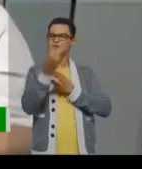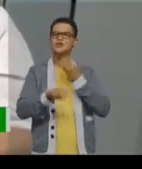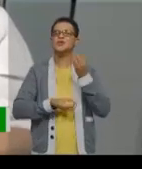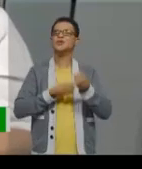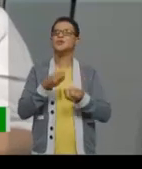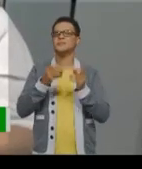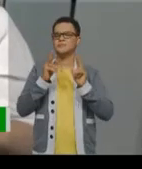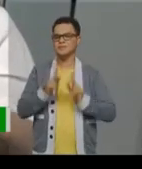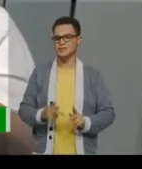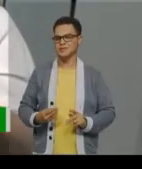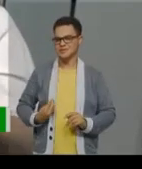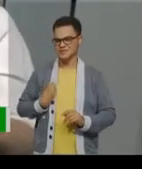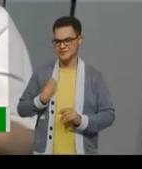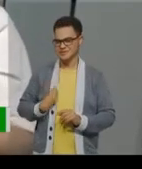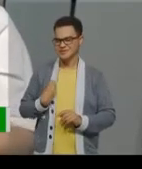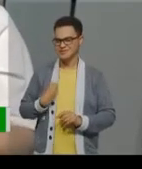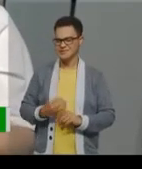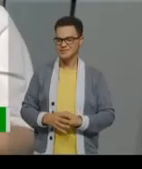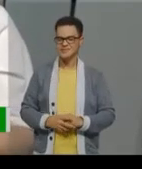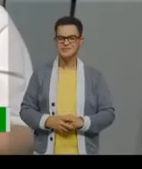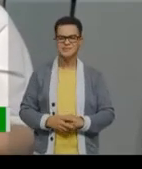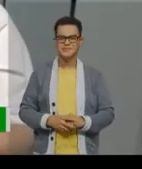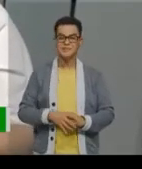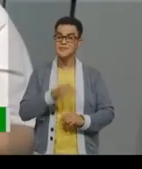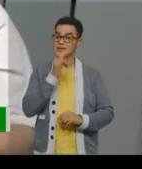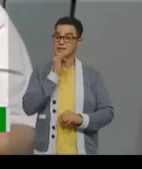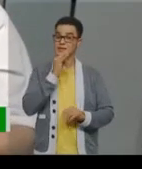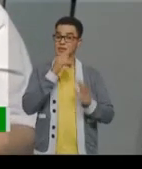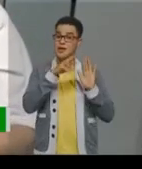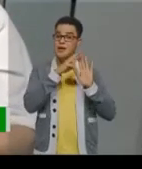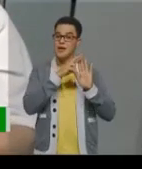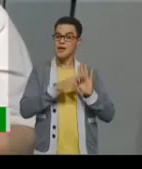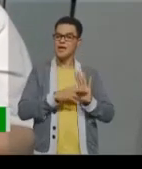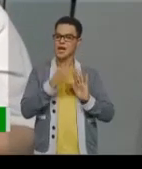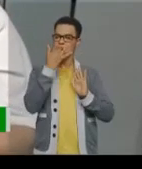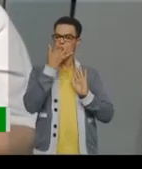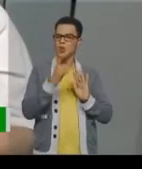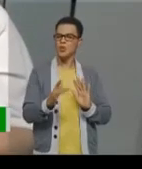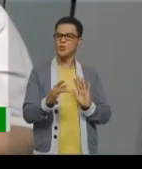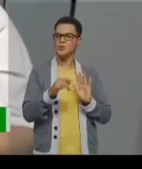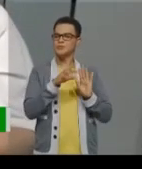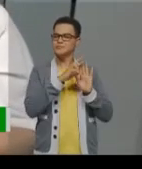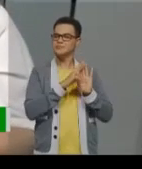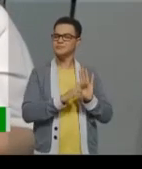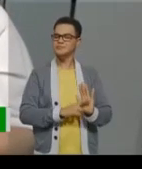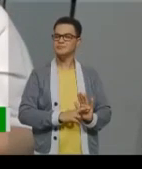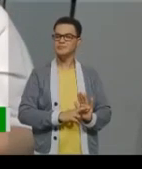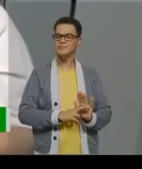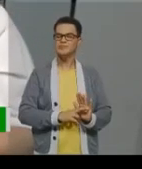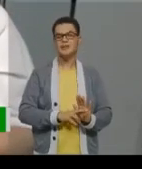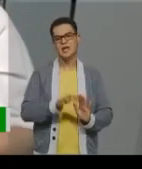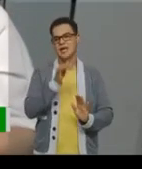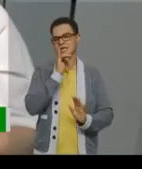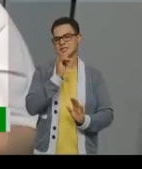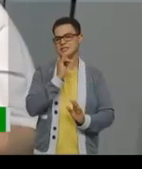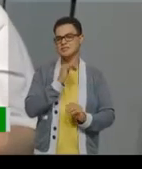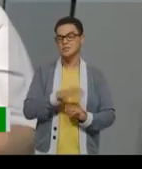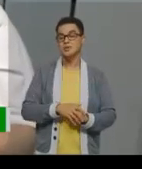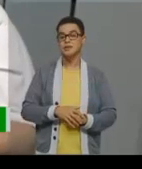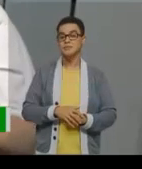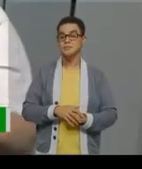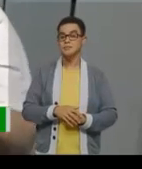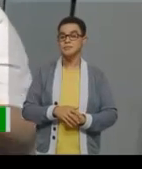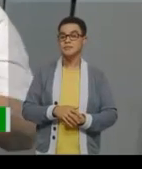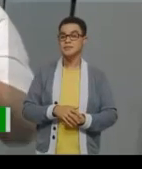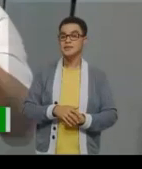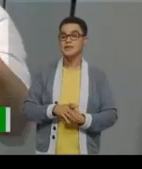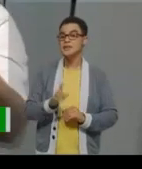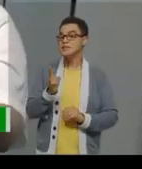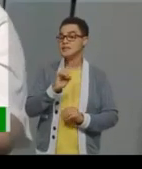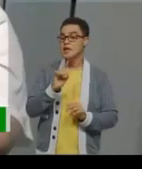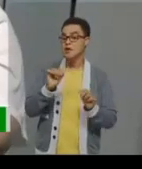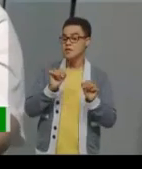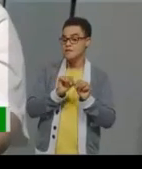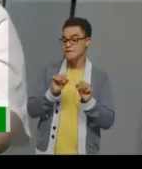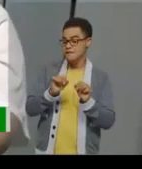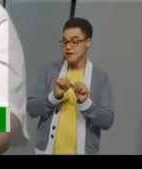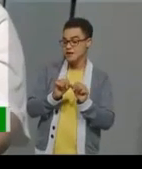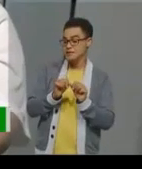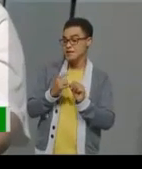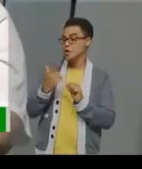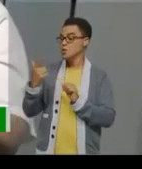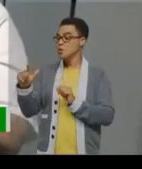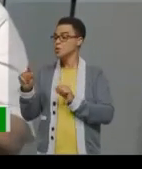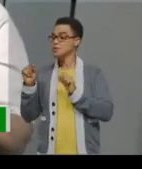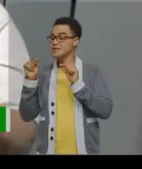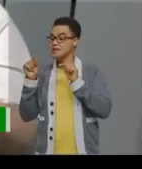exemplo de regra de ouro é quando nós falamos: não faça ao outro aquilo que você não gostaria que fosse feito a